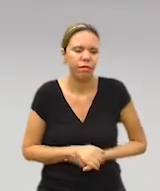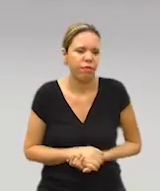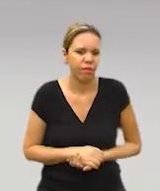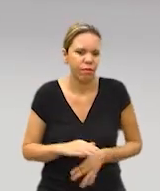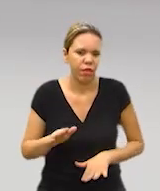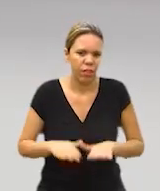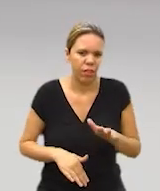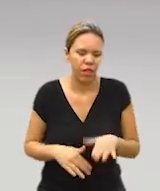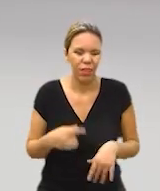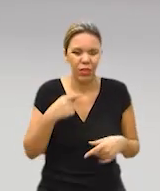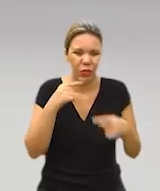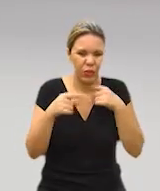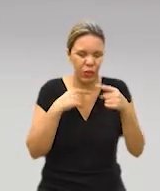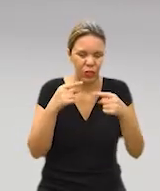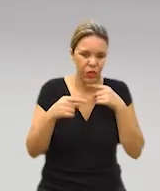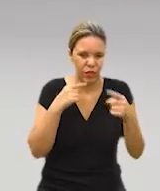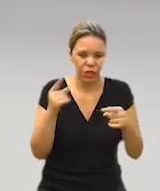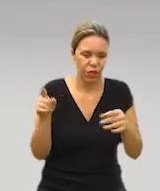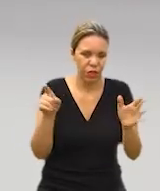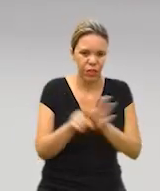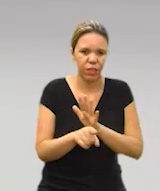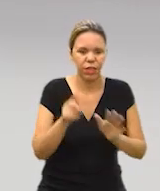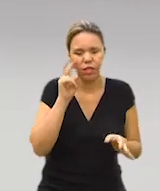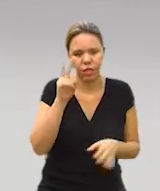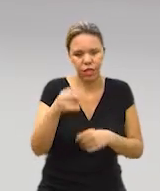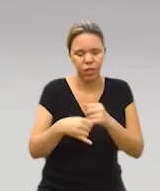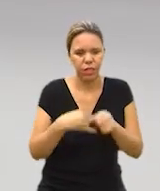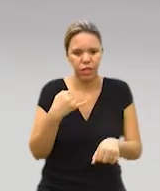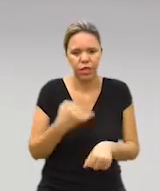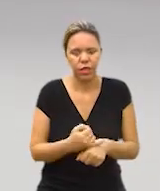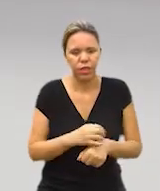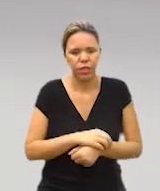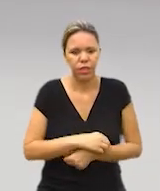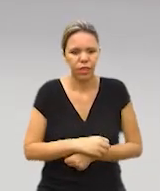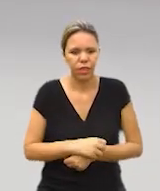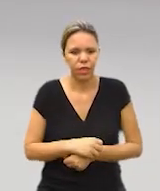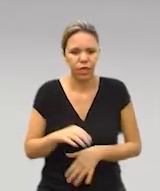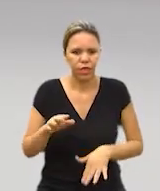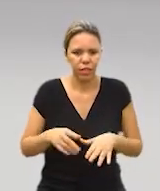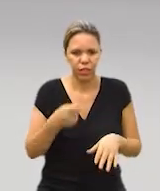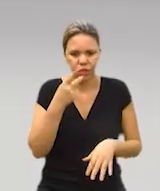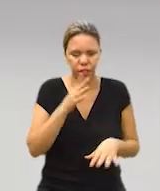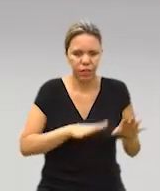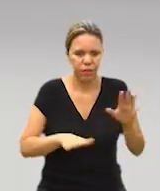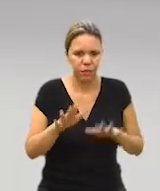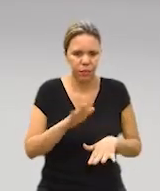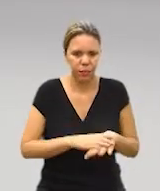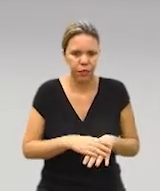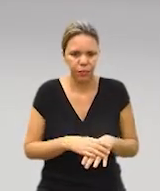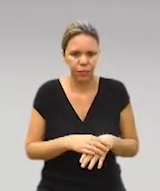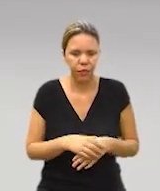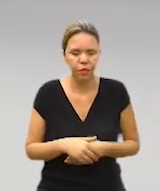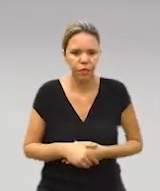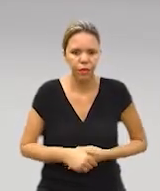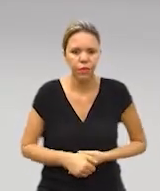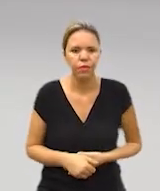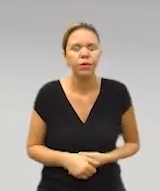Às vezes eles vêm cheios de dúvidas, né, Carol? Porque eu vi num site... Então, assim, às vezes eu falo, cuidado, tem que ter